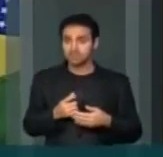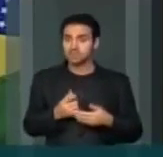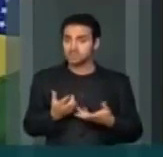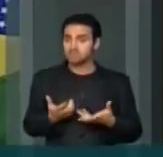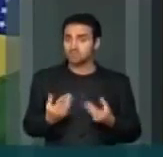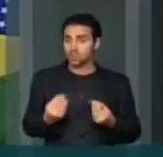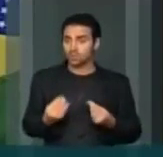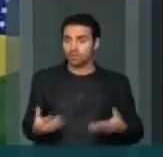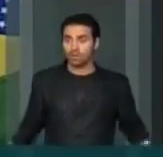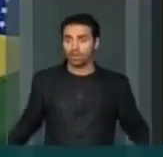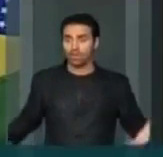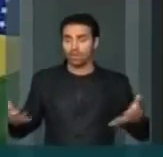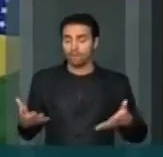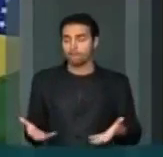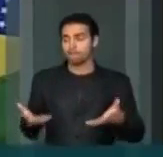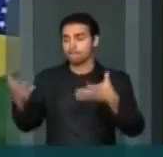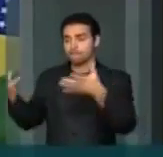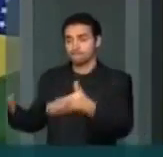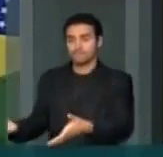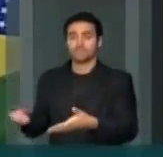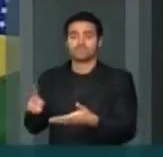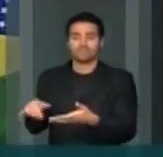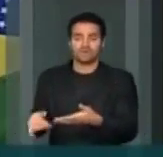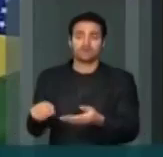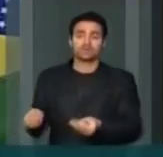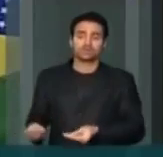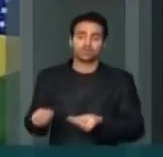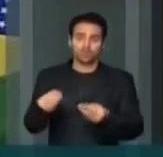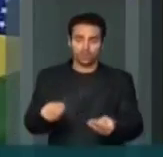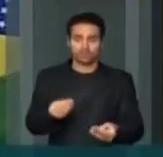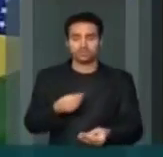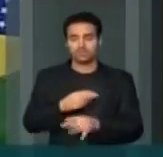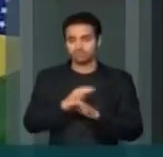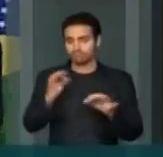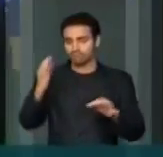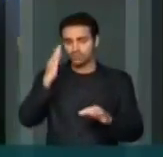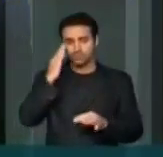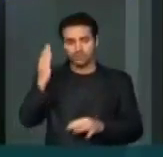donativo, o que vai abrilhantar e que vamos fazer a doação esses dias. Muito obrigado, presidente.